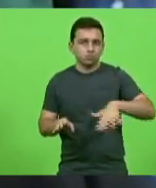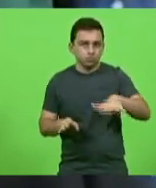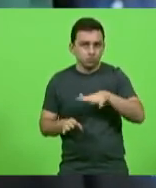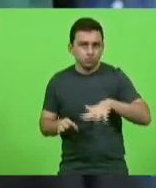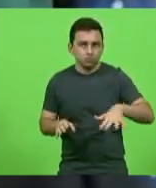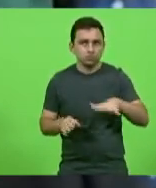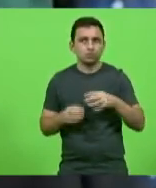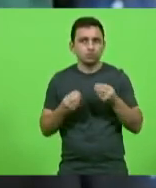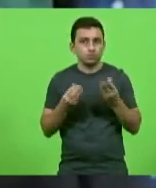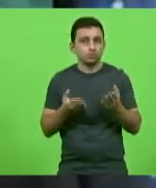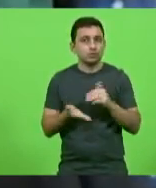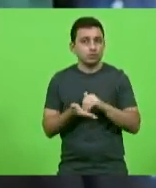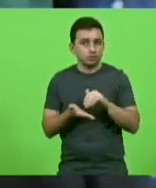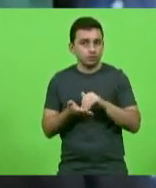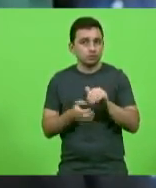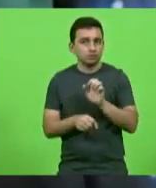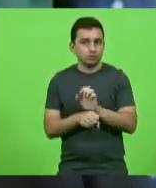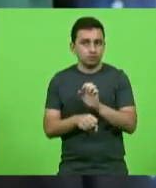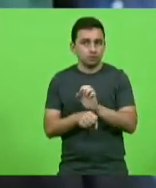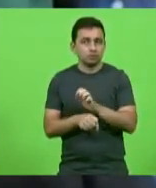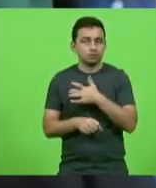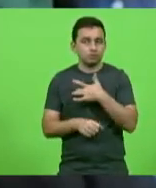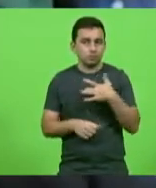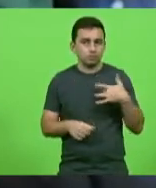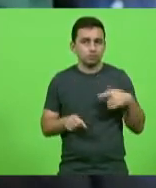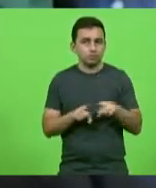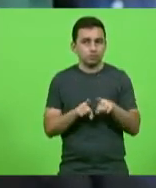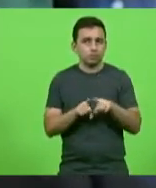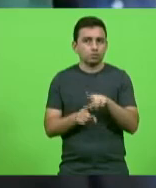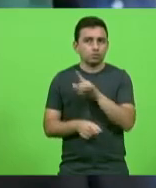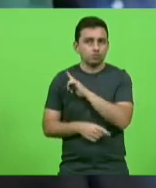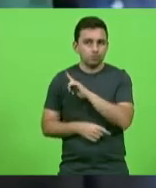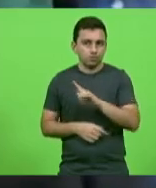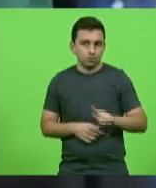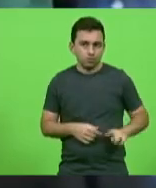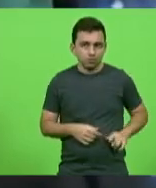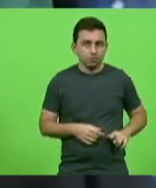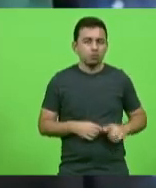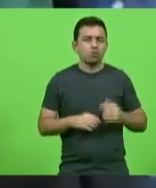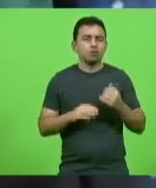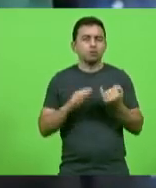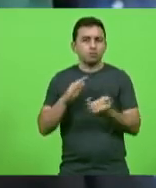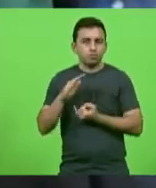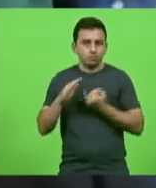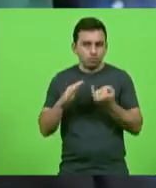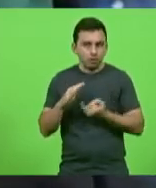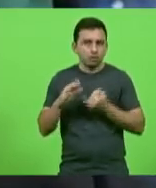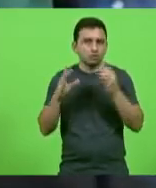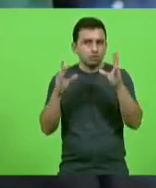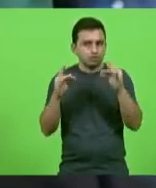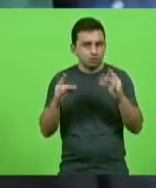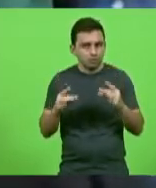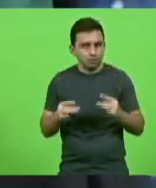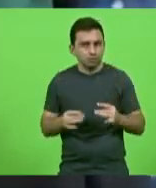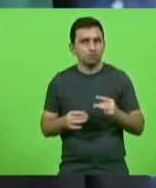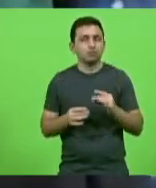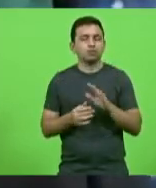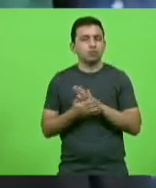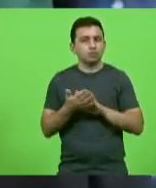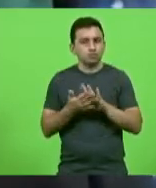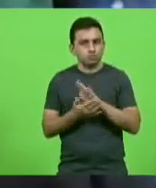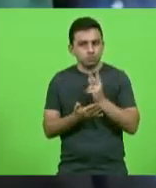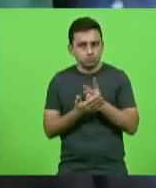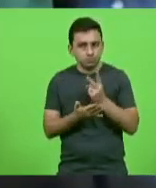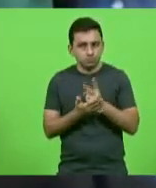ao secretário de Estado da Saúde e ao Senhor governador do Estado desde maneira informal e sem de pagamento constante da